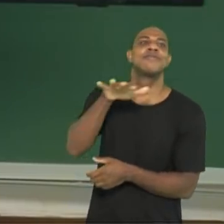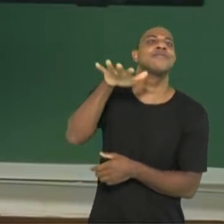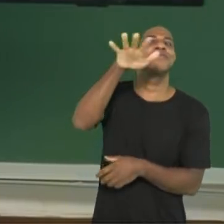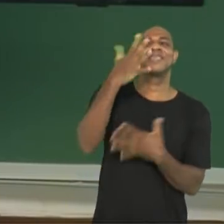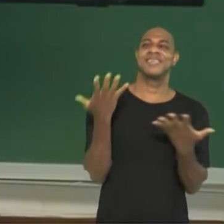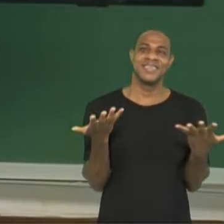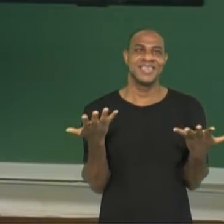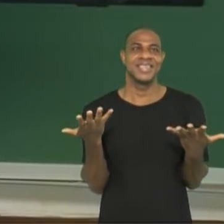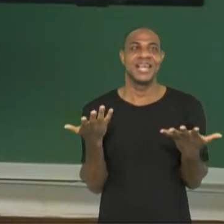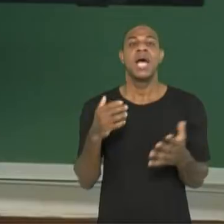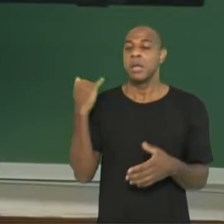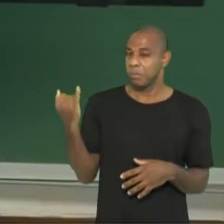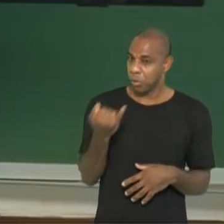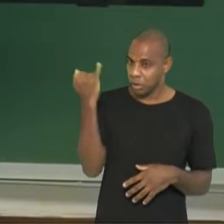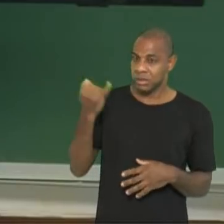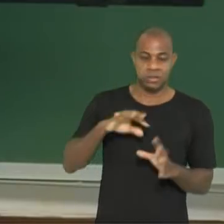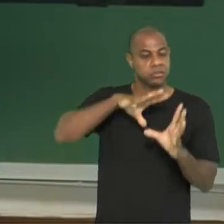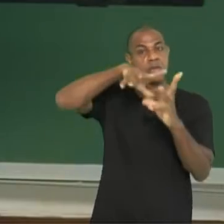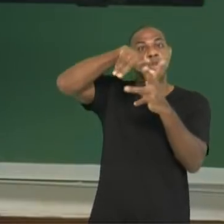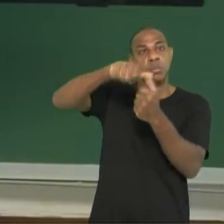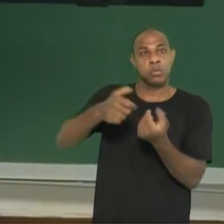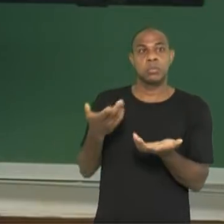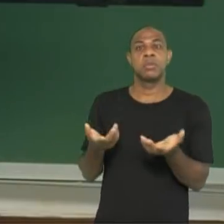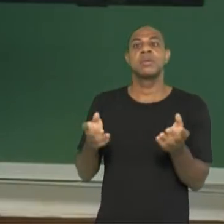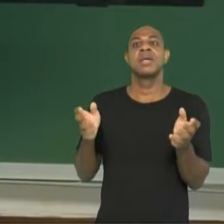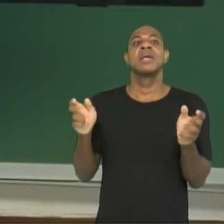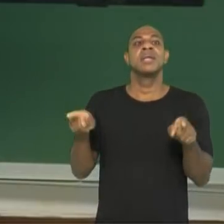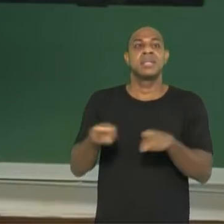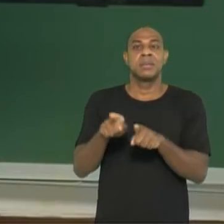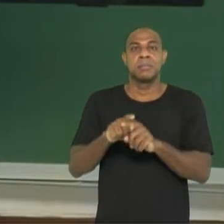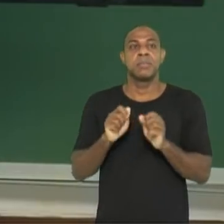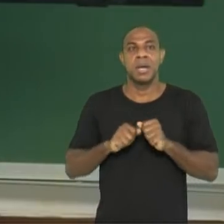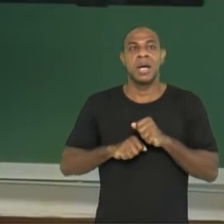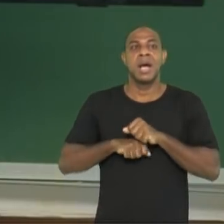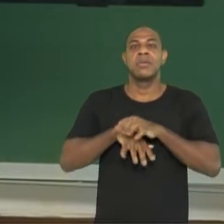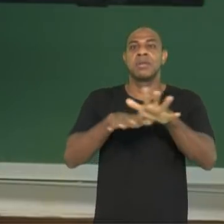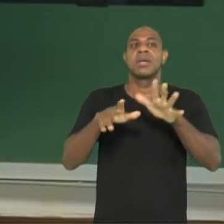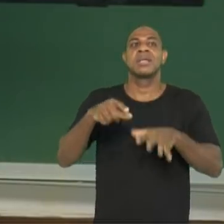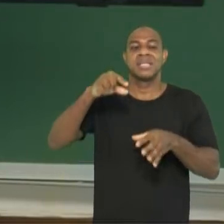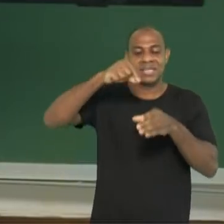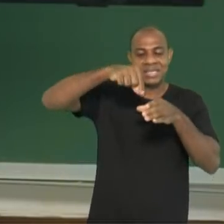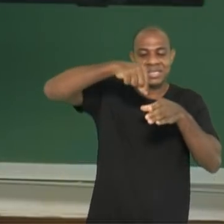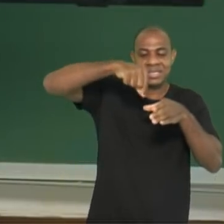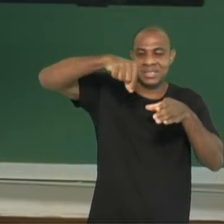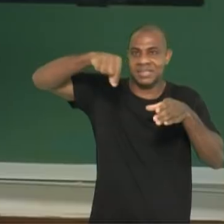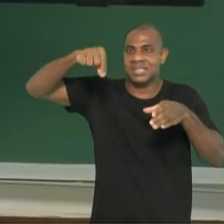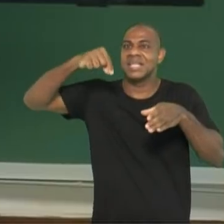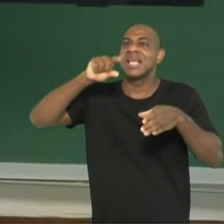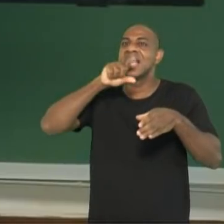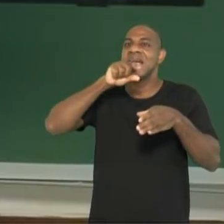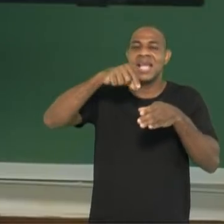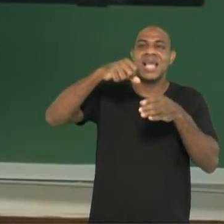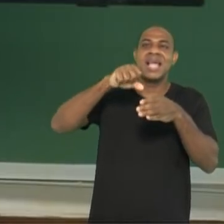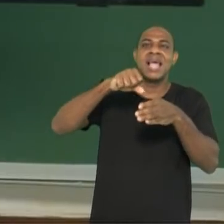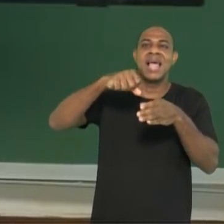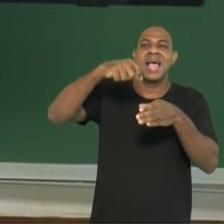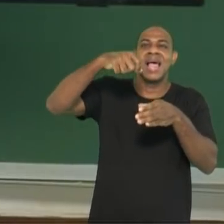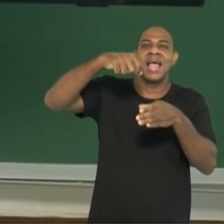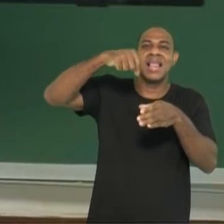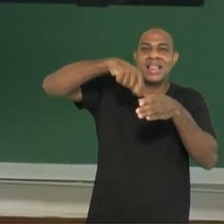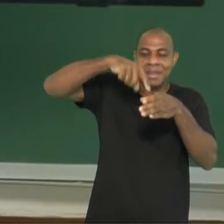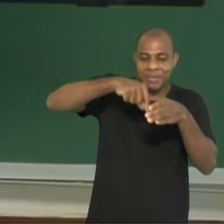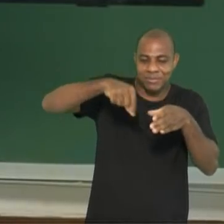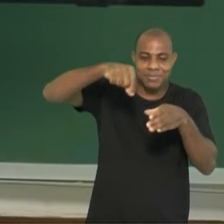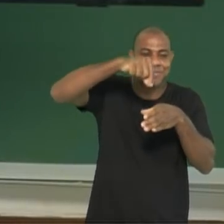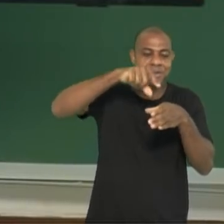ecossistema porque eles podem ajudar na polinização, na dispersão de sementes, de pólen, de várias coisas que são